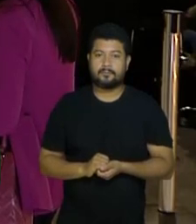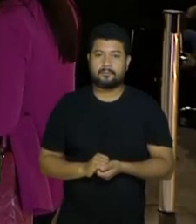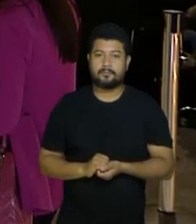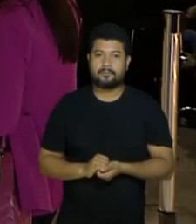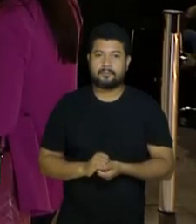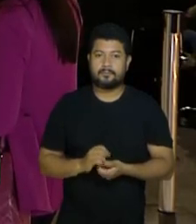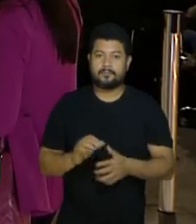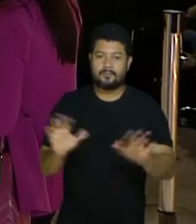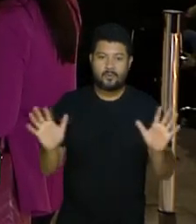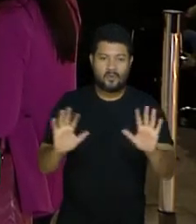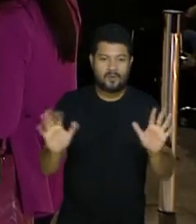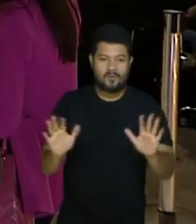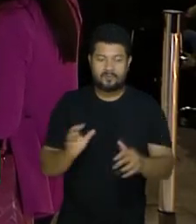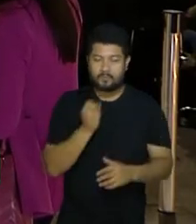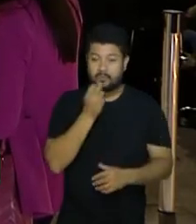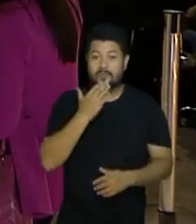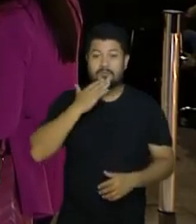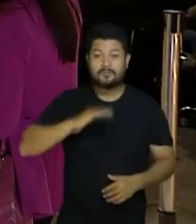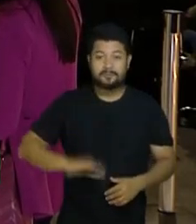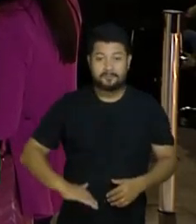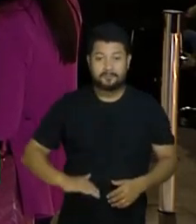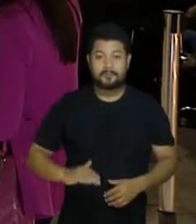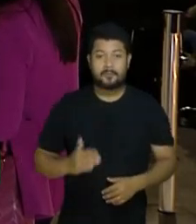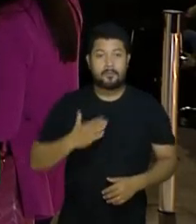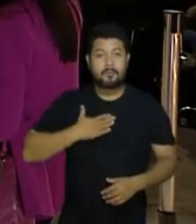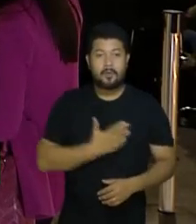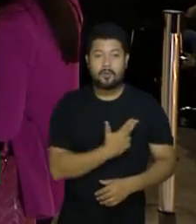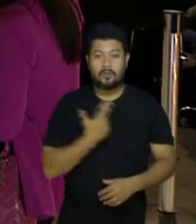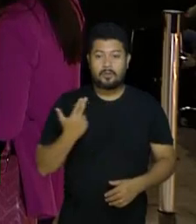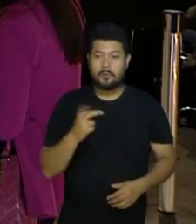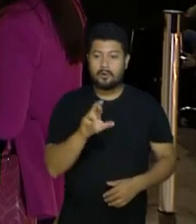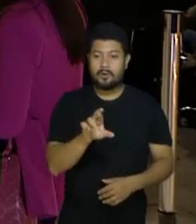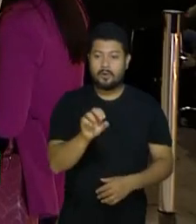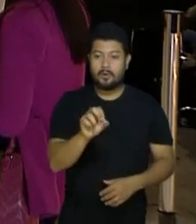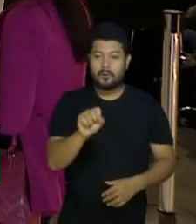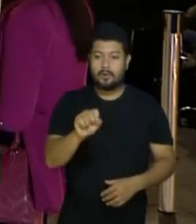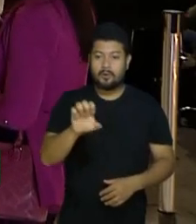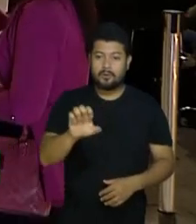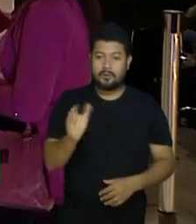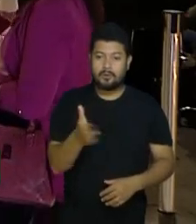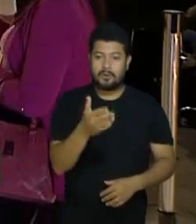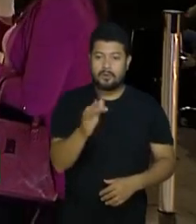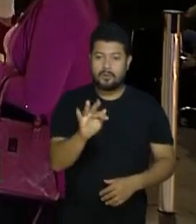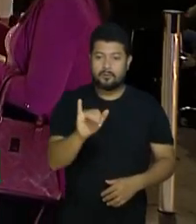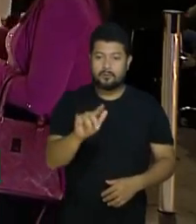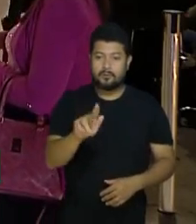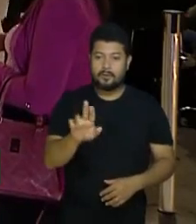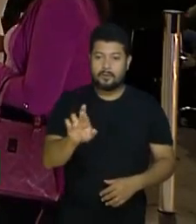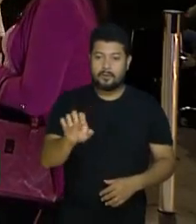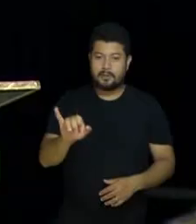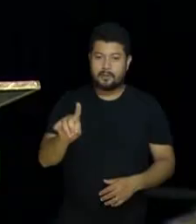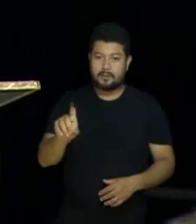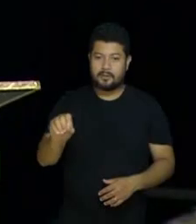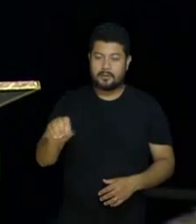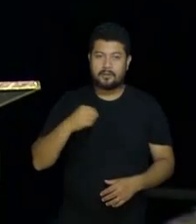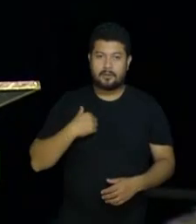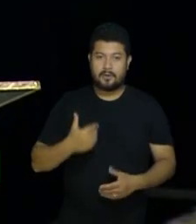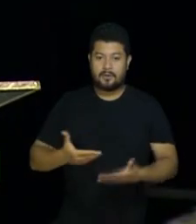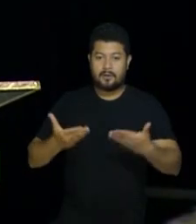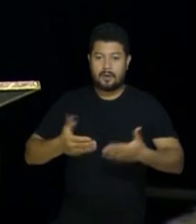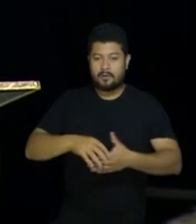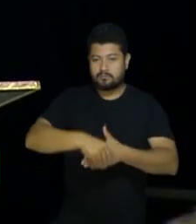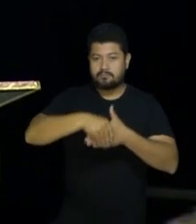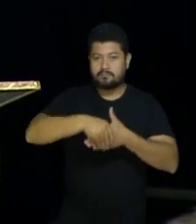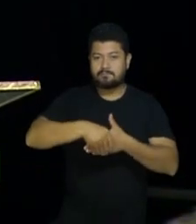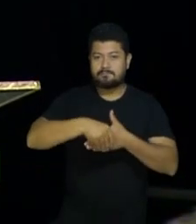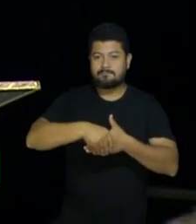Olá, muito boa tarde. Meu nome é Rose Figueiredo e quero cumprimentar a mesa diretora em nome da amiga e